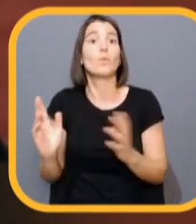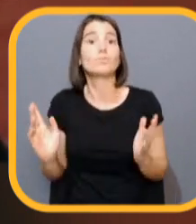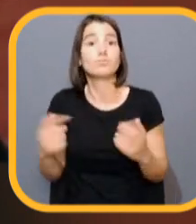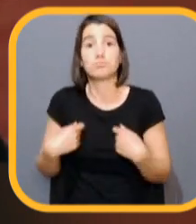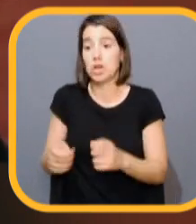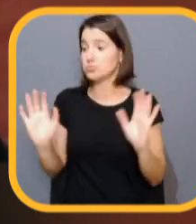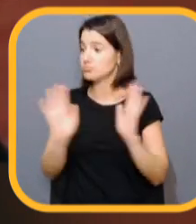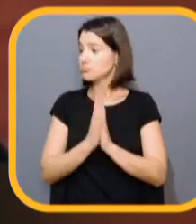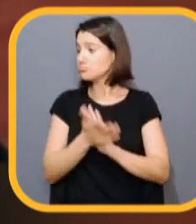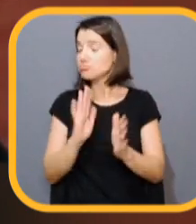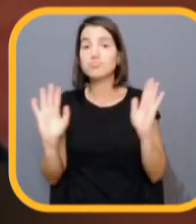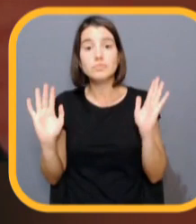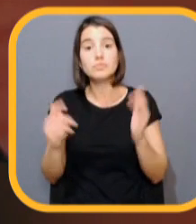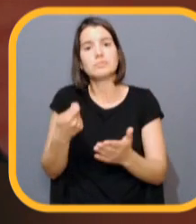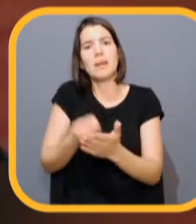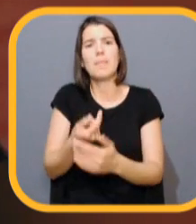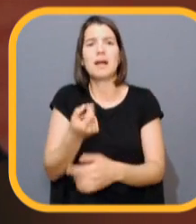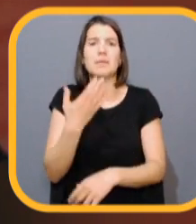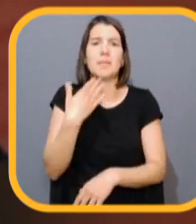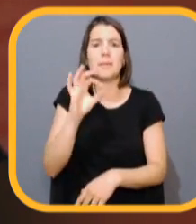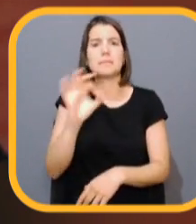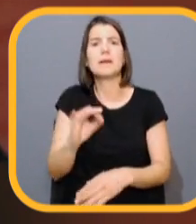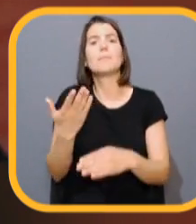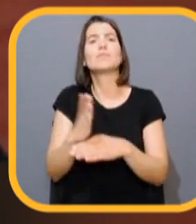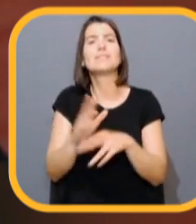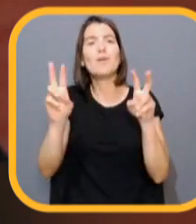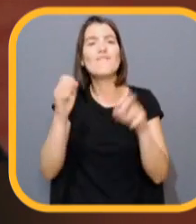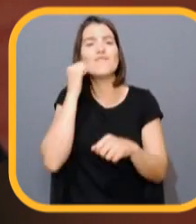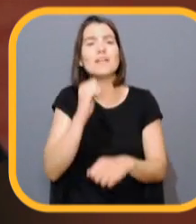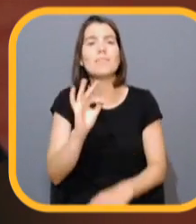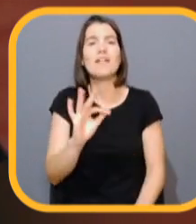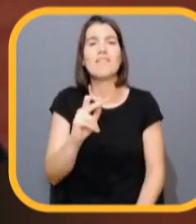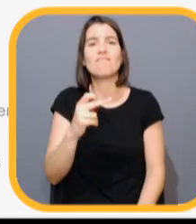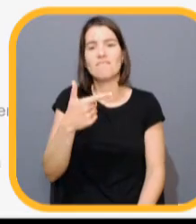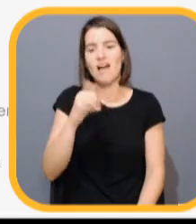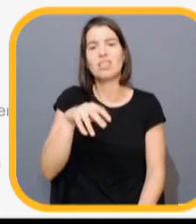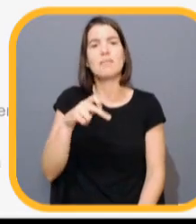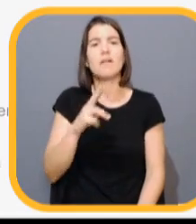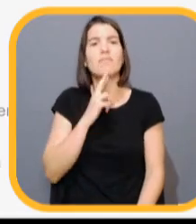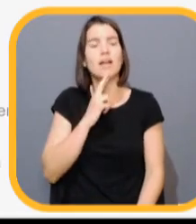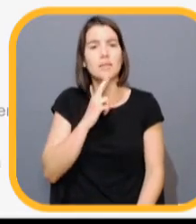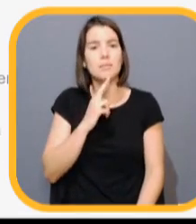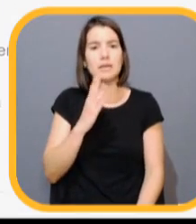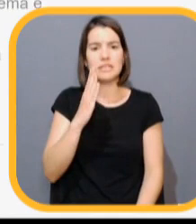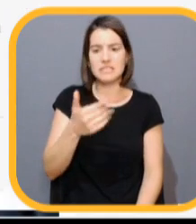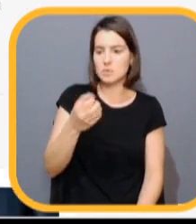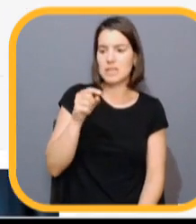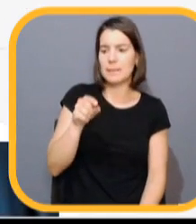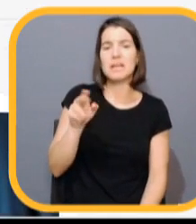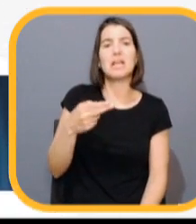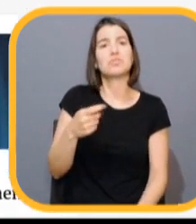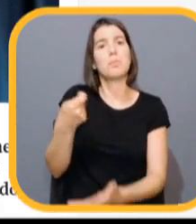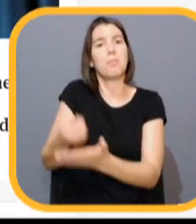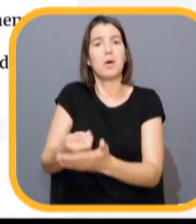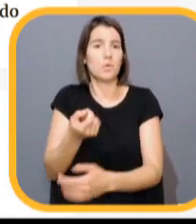eles, e quando pagam são coisas simbólicas. Por exemplo, para o Fátima pagaram. Eles pagaram 150 mil